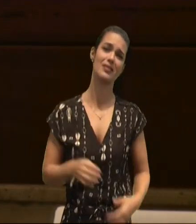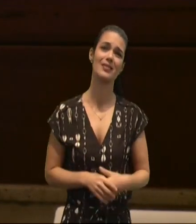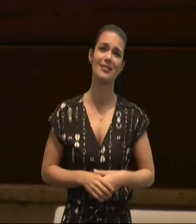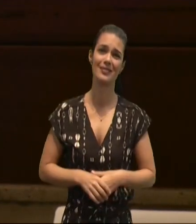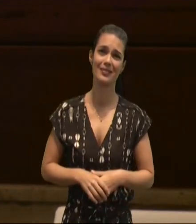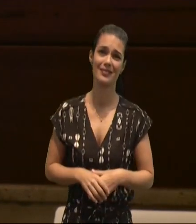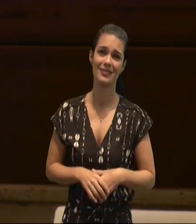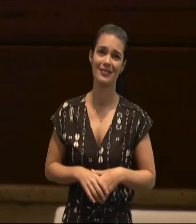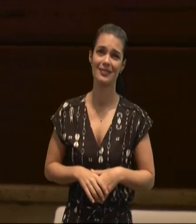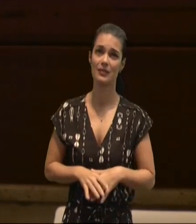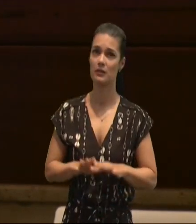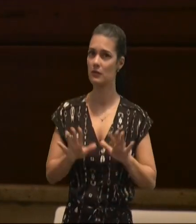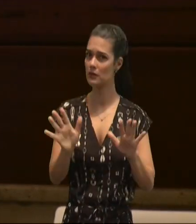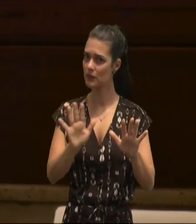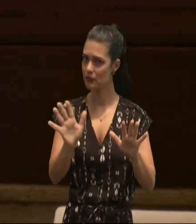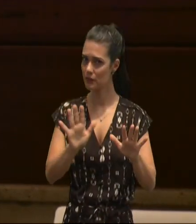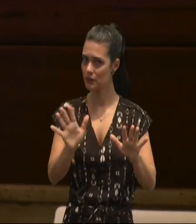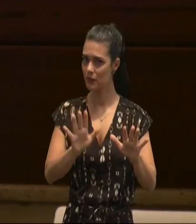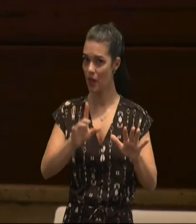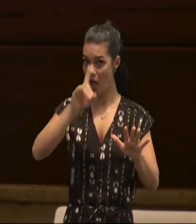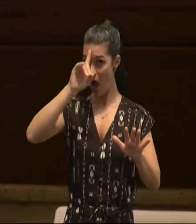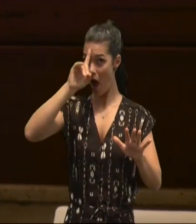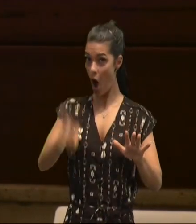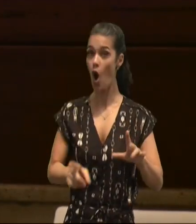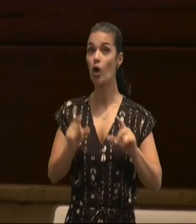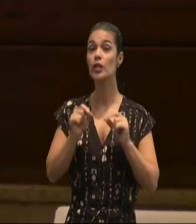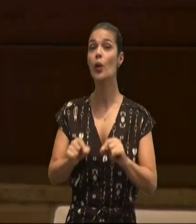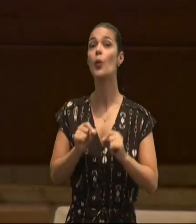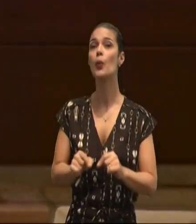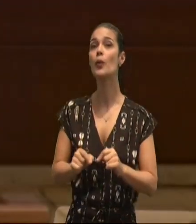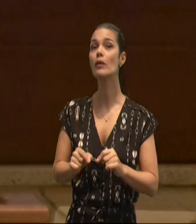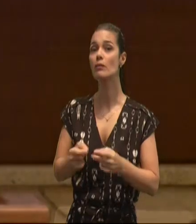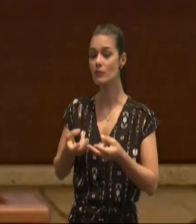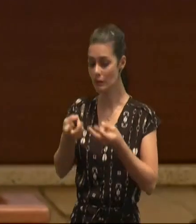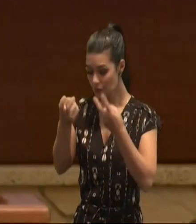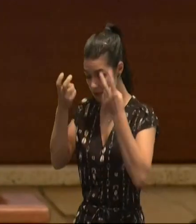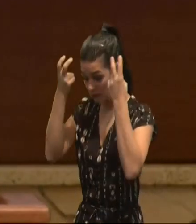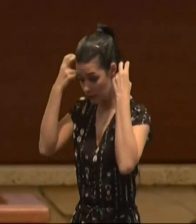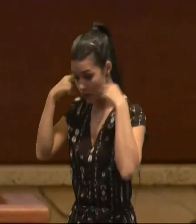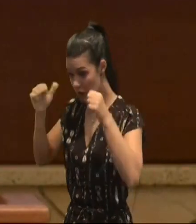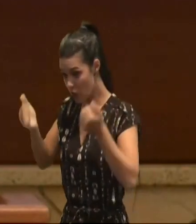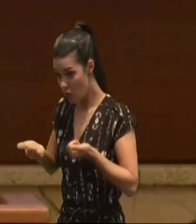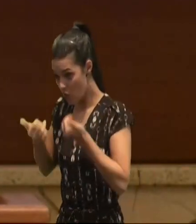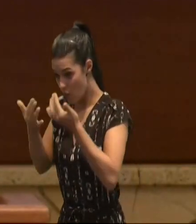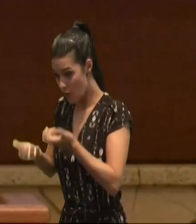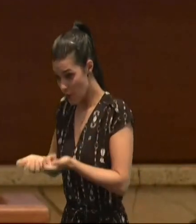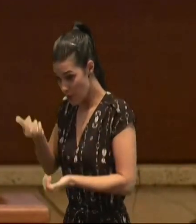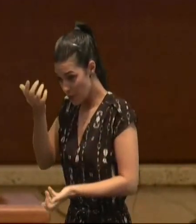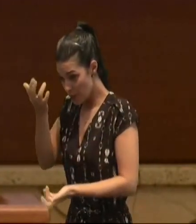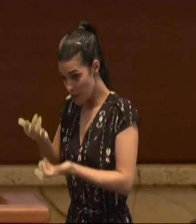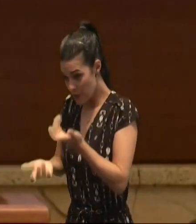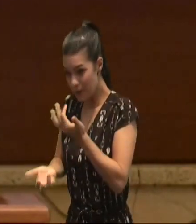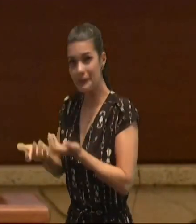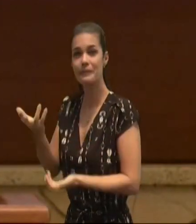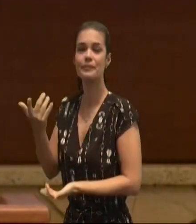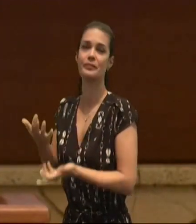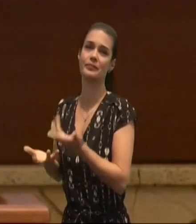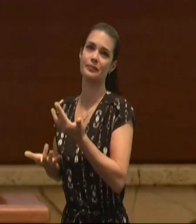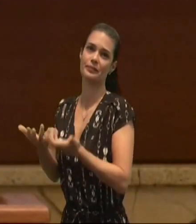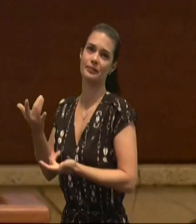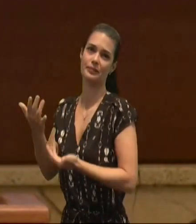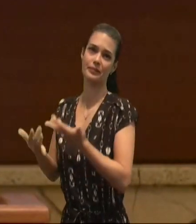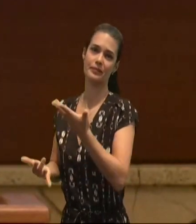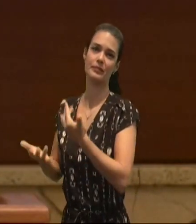a ordem é o seguinte: oferecia sacrifício, os filisteus chegaram para guerrear, mas diz o verso 10, o Senhor falou por meio de